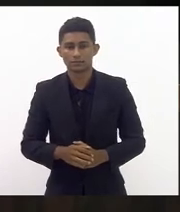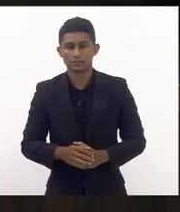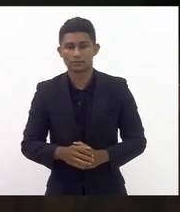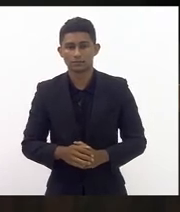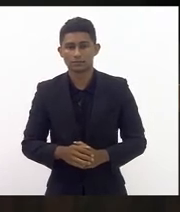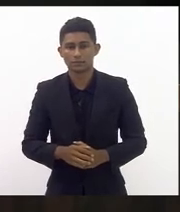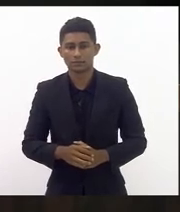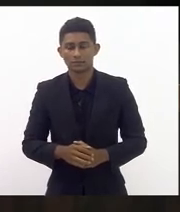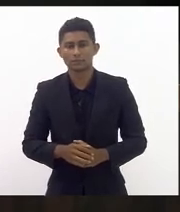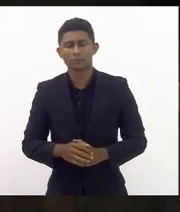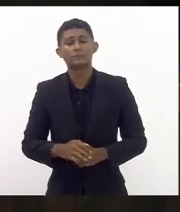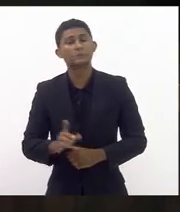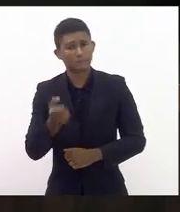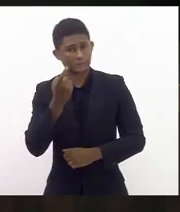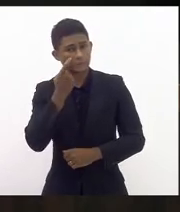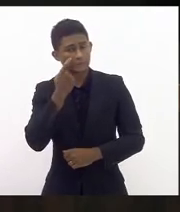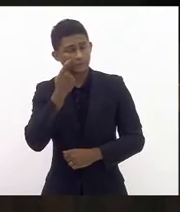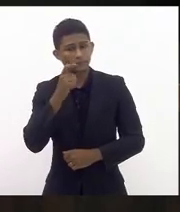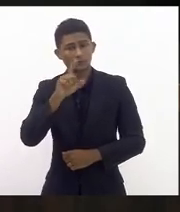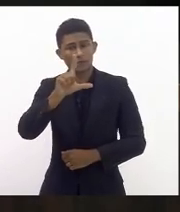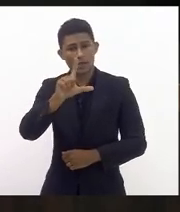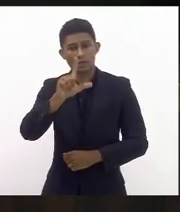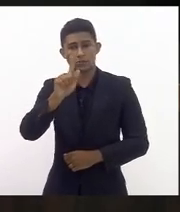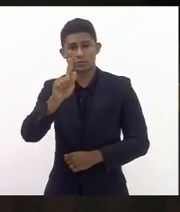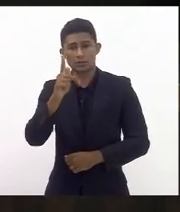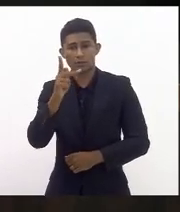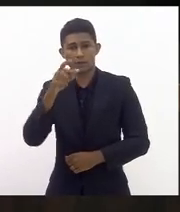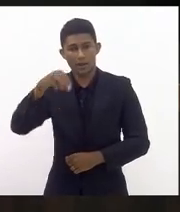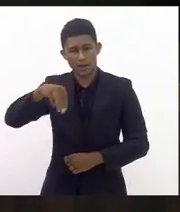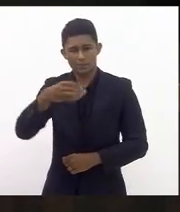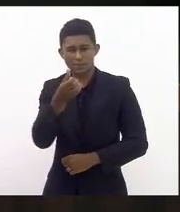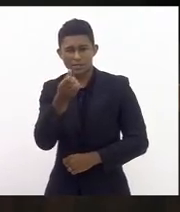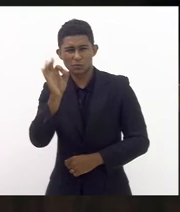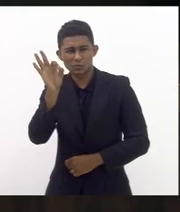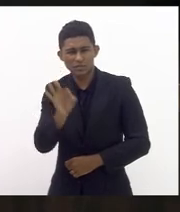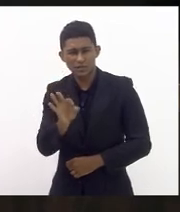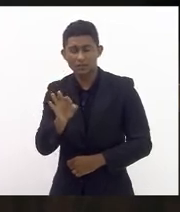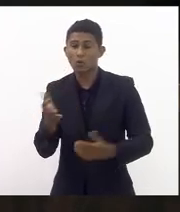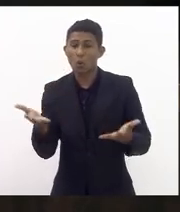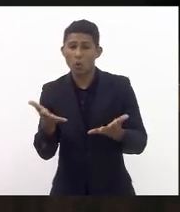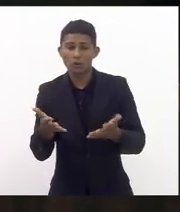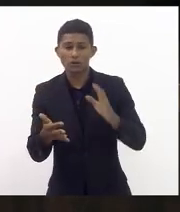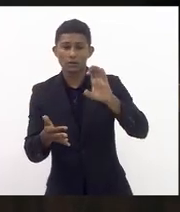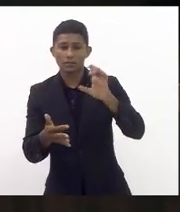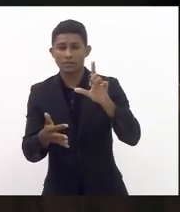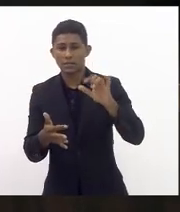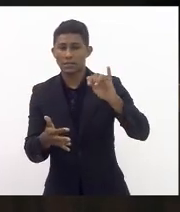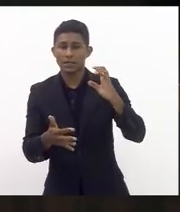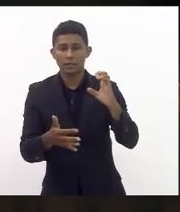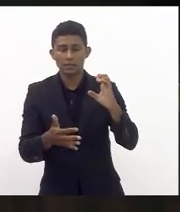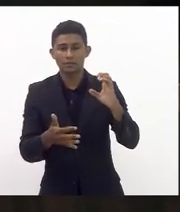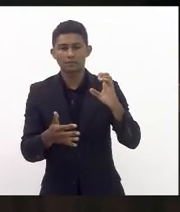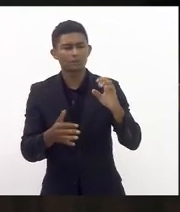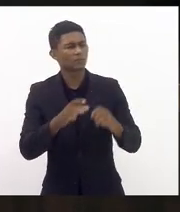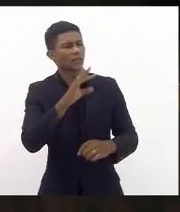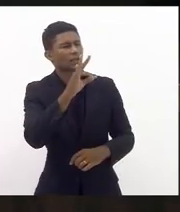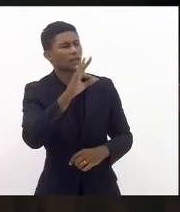à taxa, né, que antes era IGPM mais 6%, hoje é Selic. A gente precisa, primeiro,